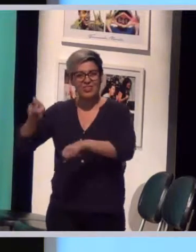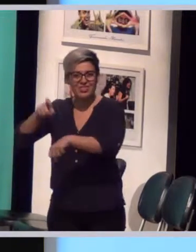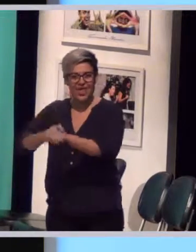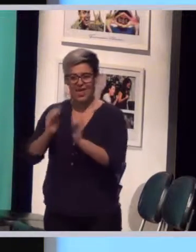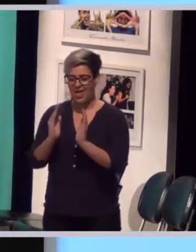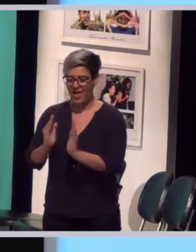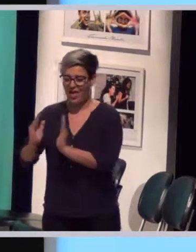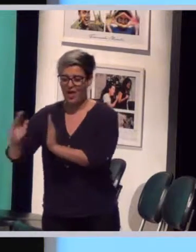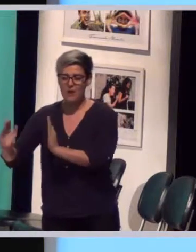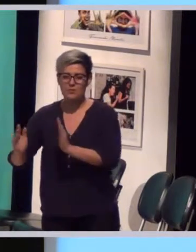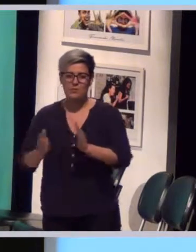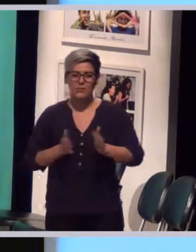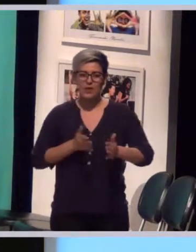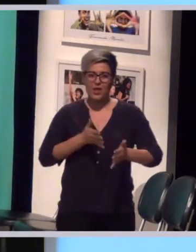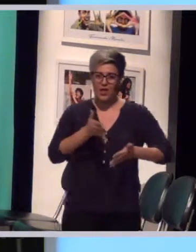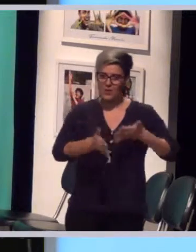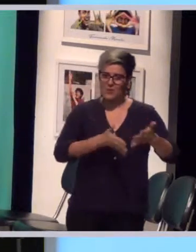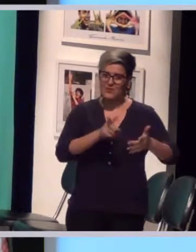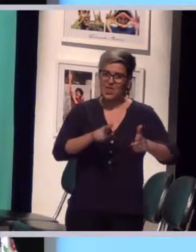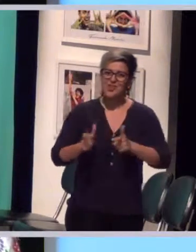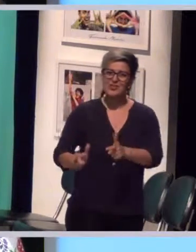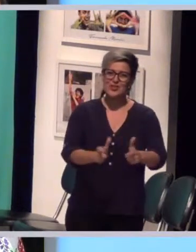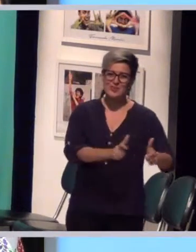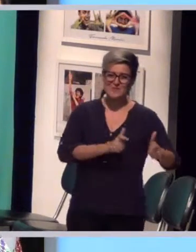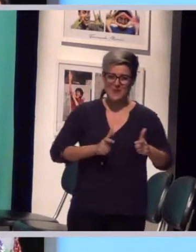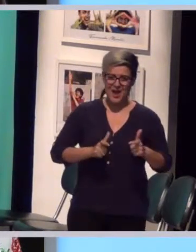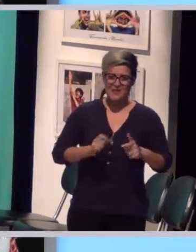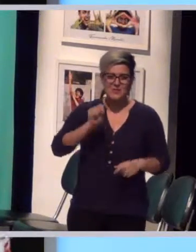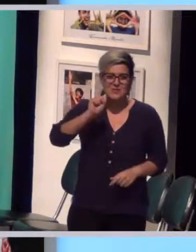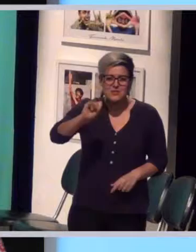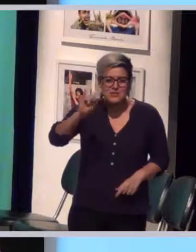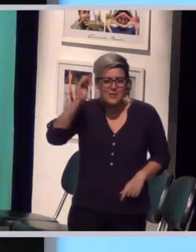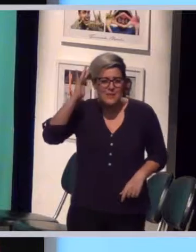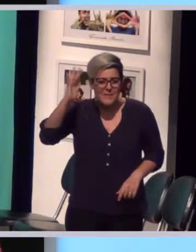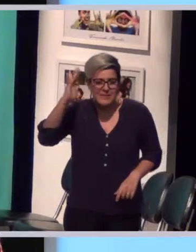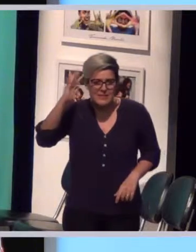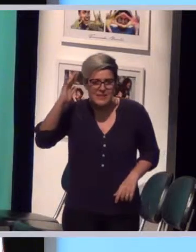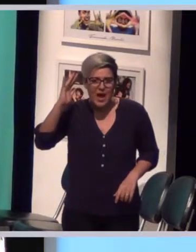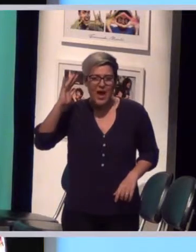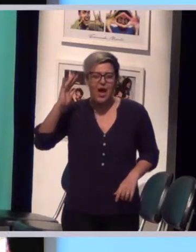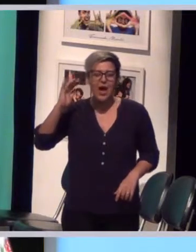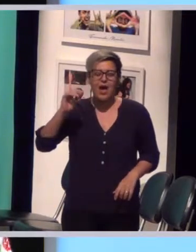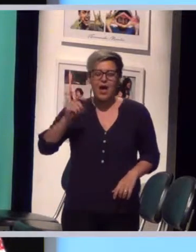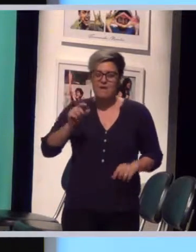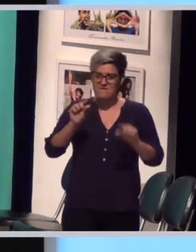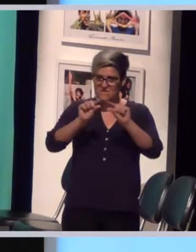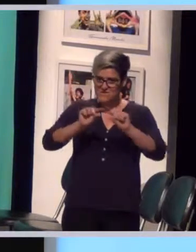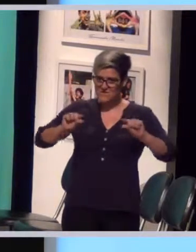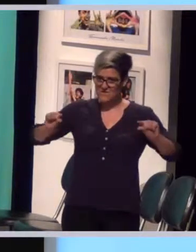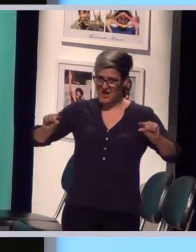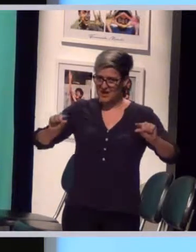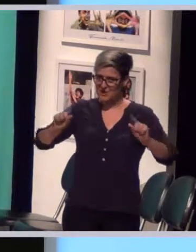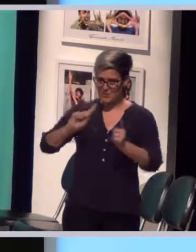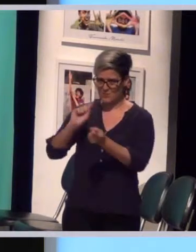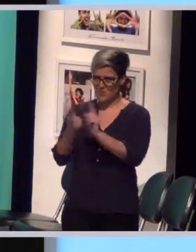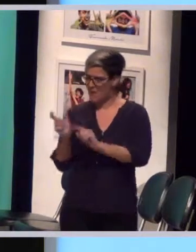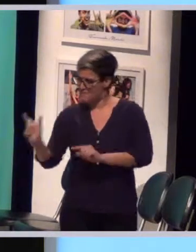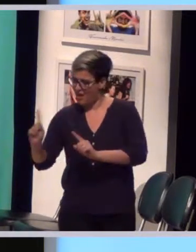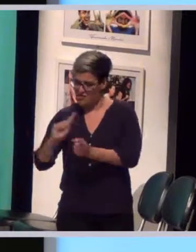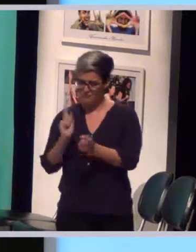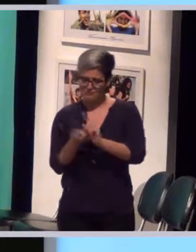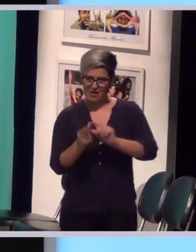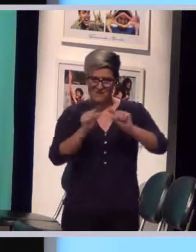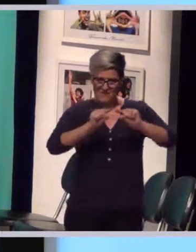tempo e na língua de sinais através do espaço. Se a gente for pensar na construção de uma frase, partir da palavra agora para a frase,